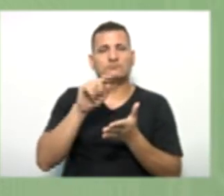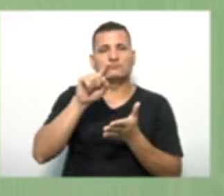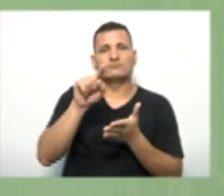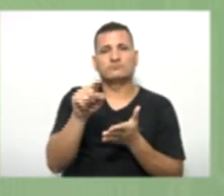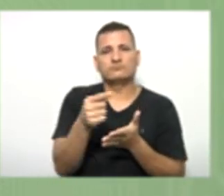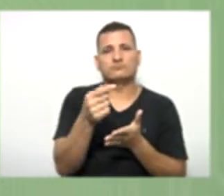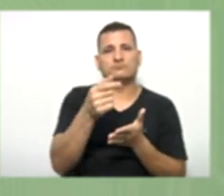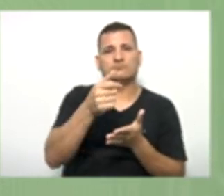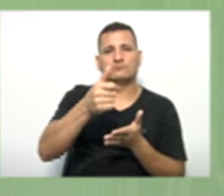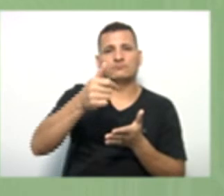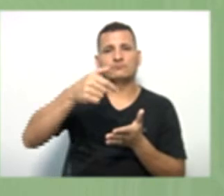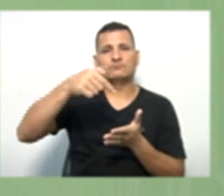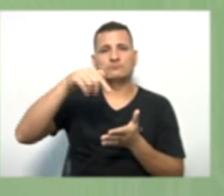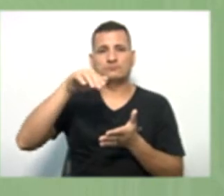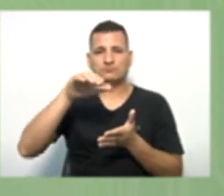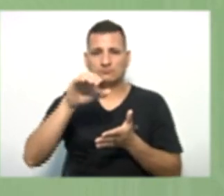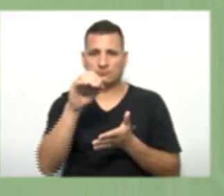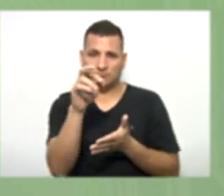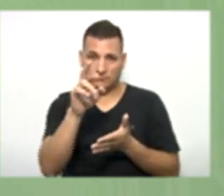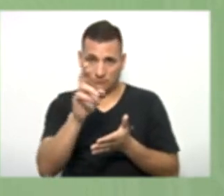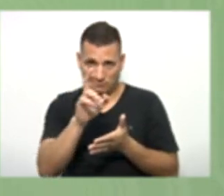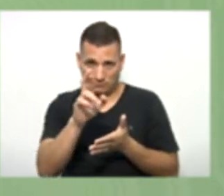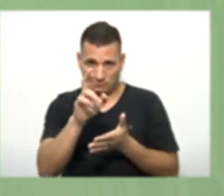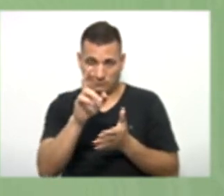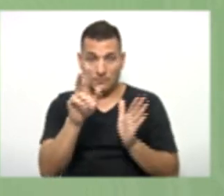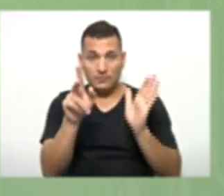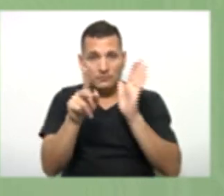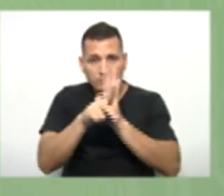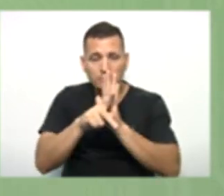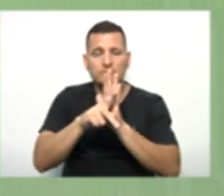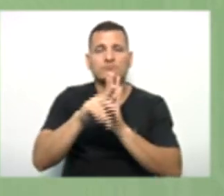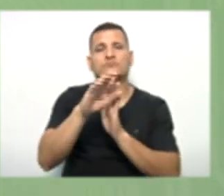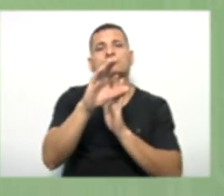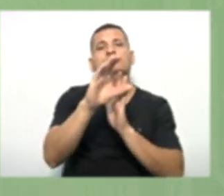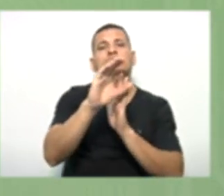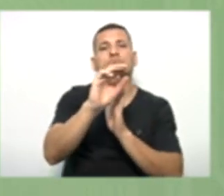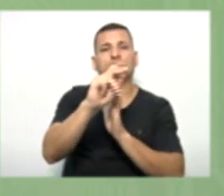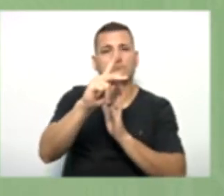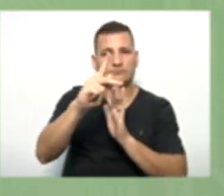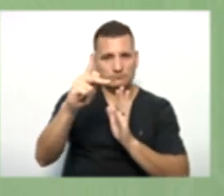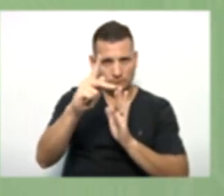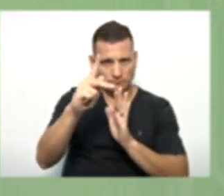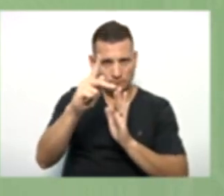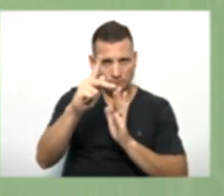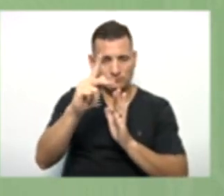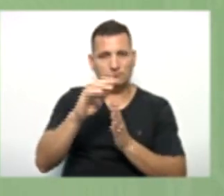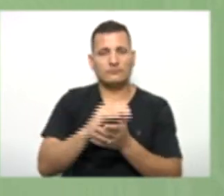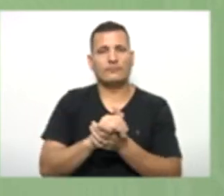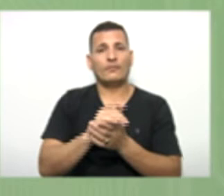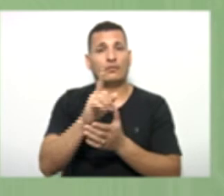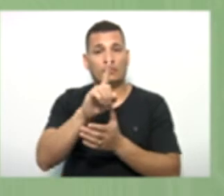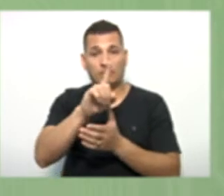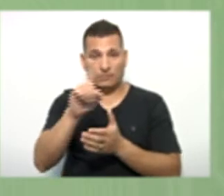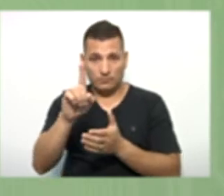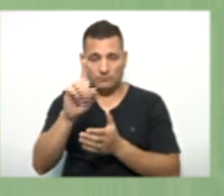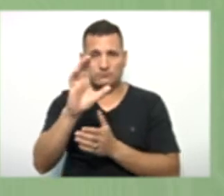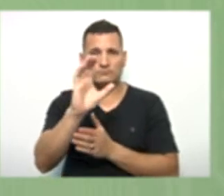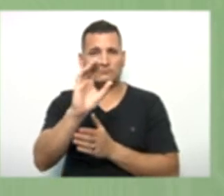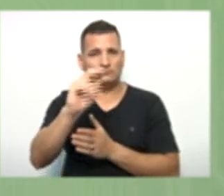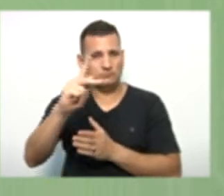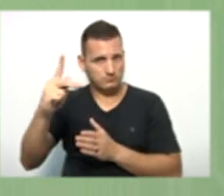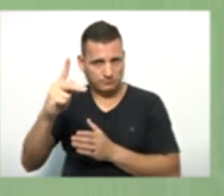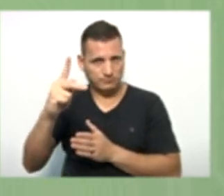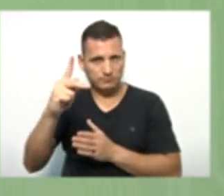1.170 do ato não cooperativo. Do ato cooperativo, perdão. Do ato não cooperativo, todo o